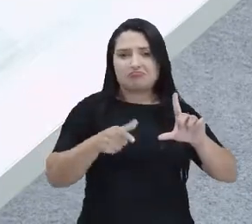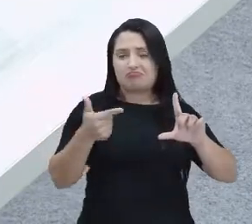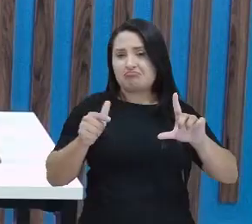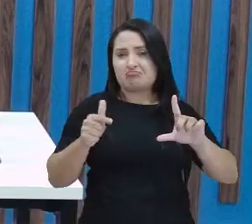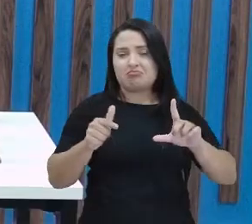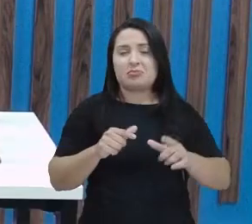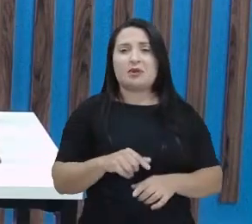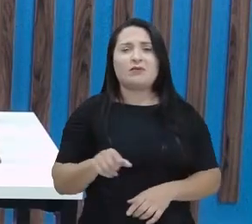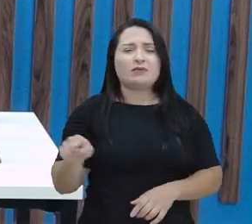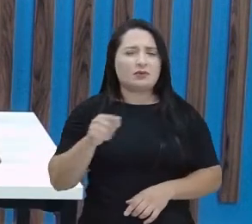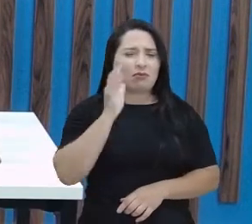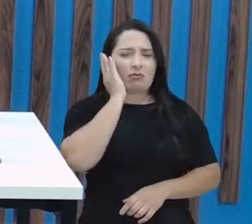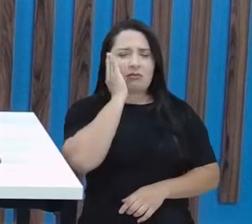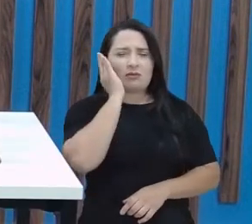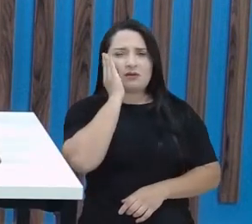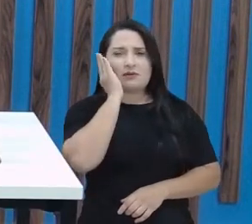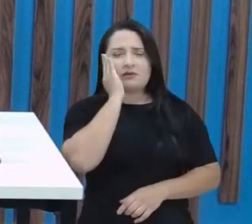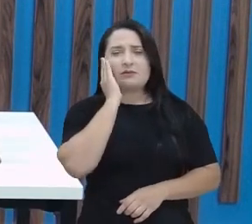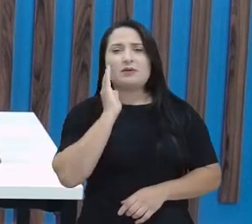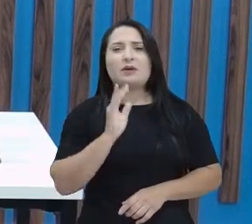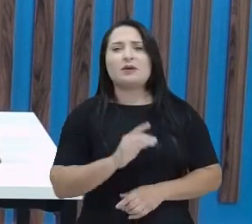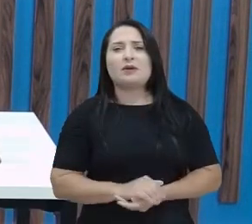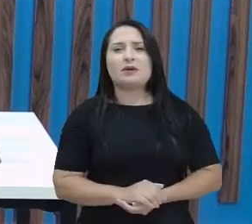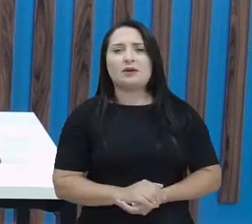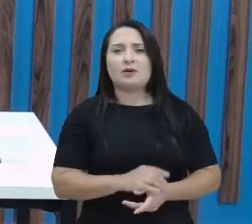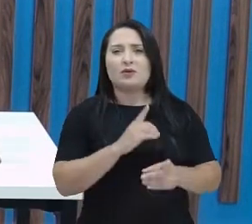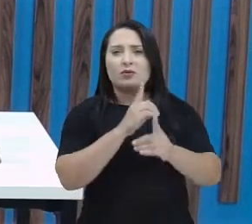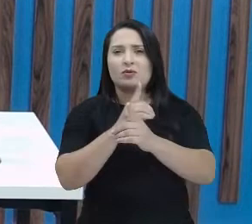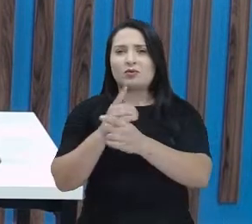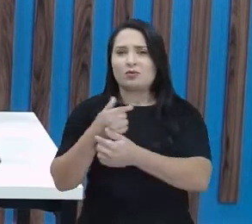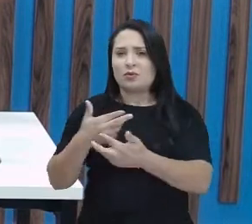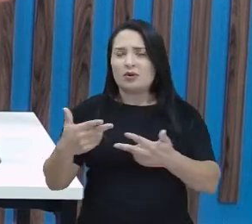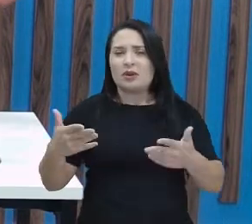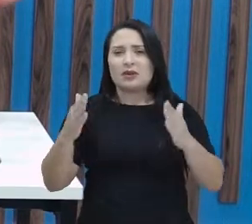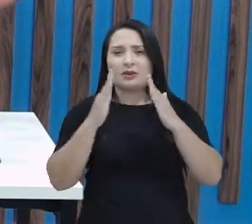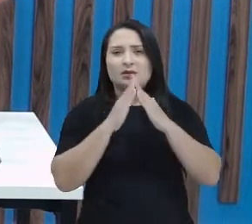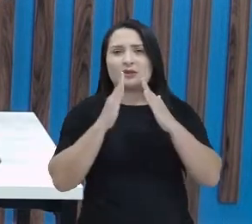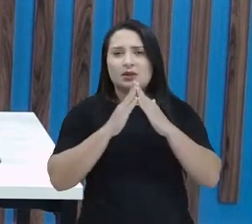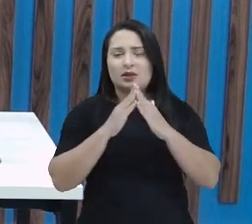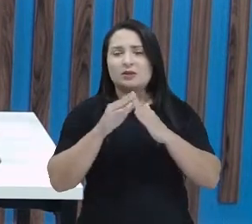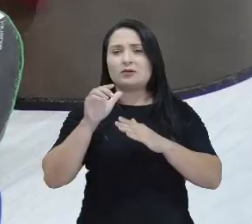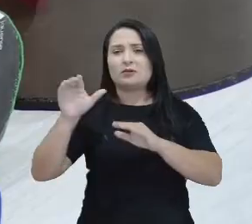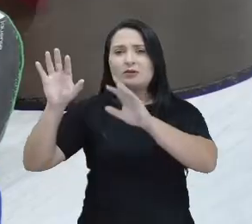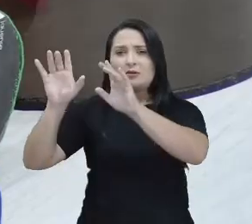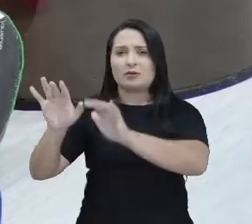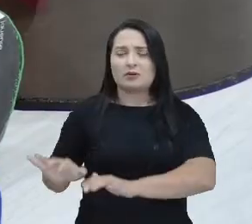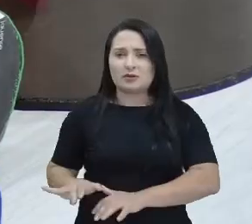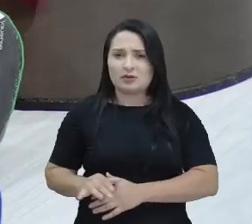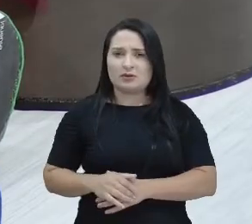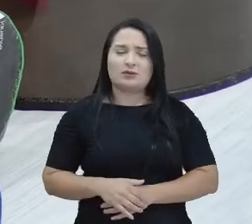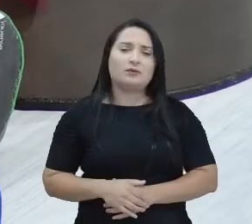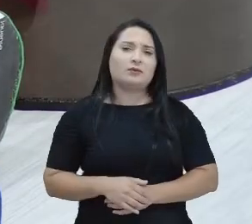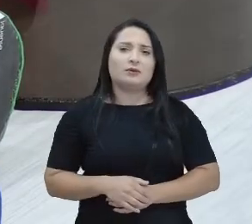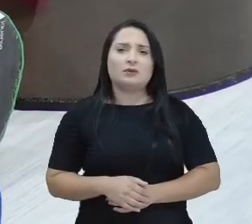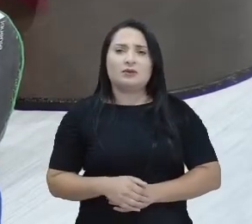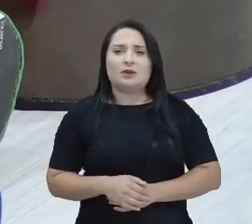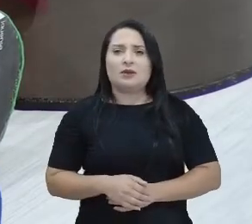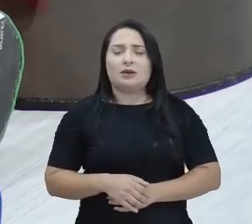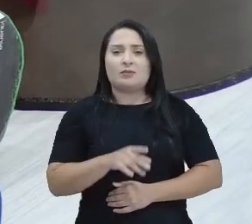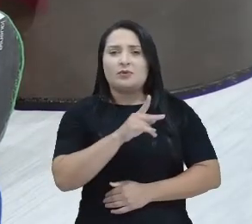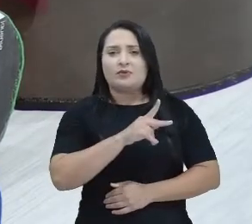Conseguiram entender? Quem aí conseguiu encontrar mais objetos em casa, coloca lá no chat. Daqui a pouco a professora Sandra vai dizer pra